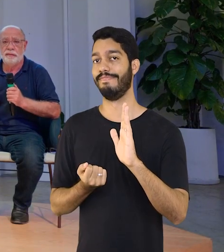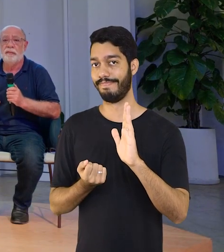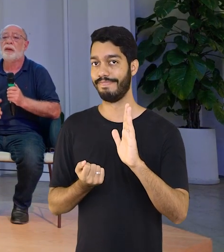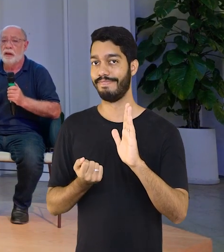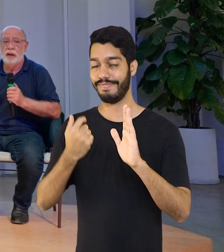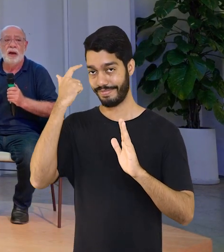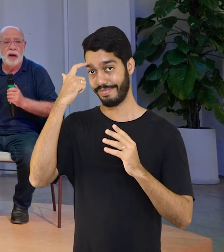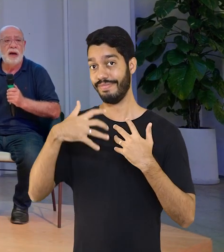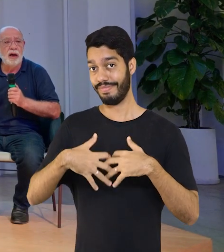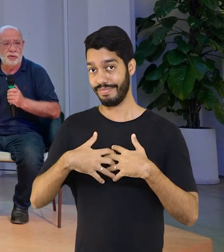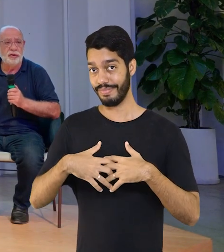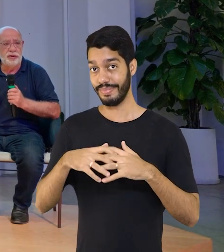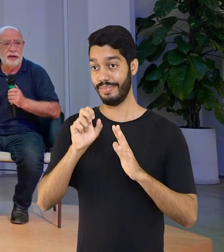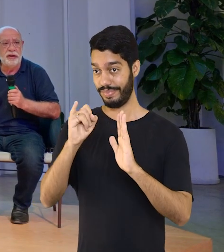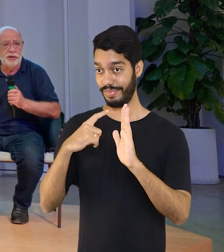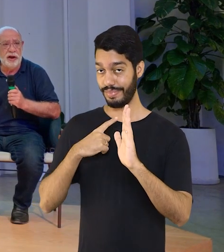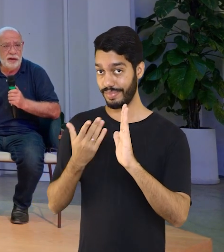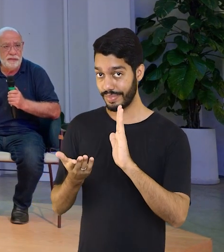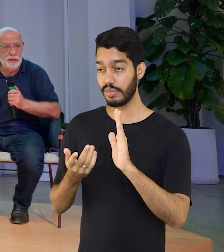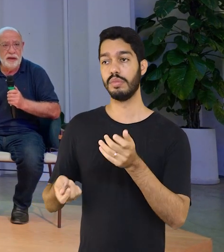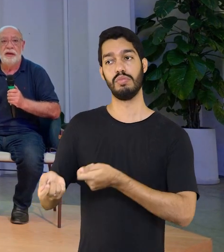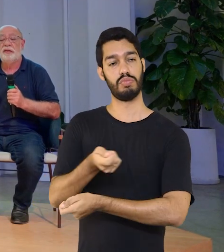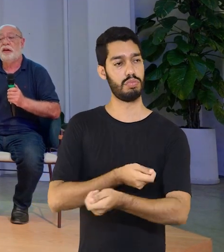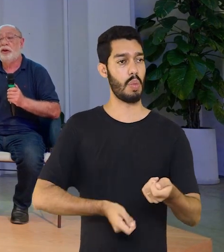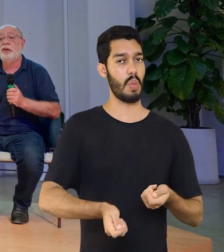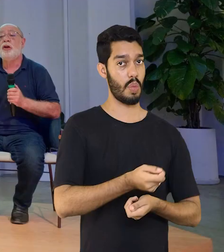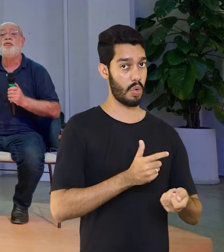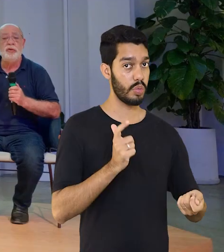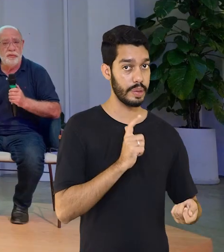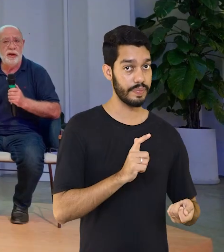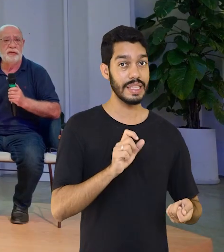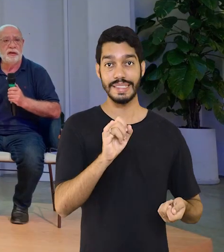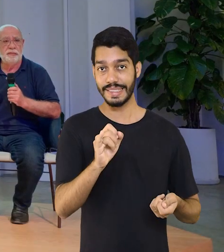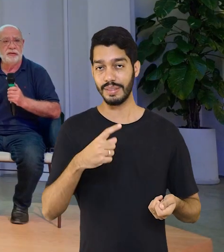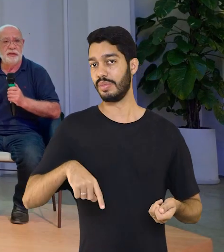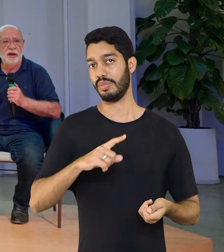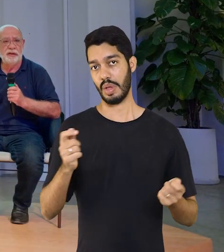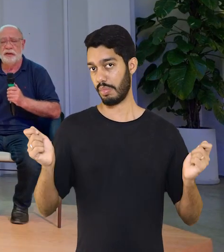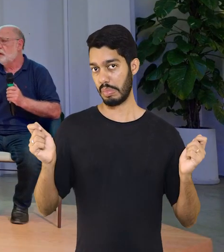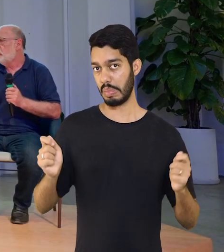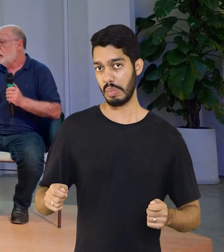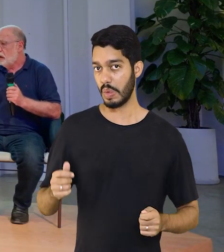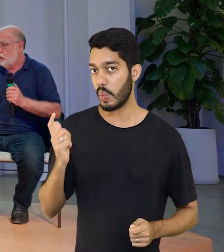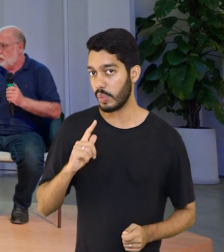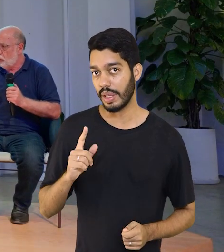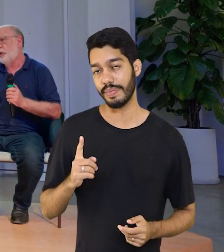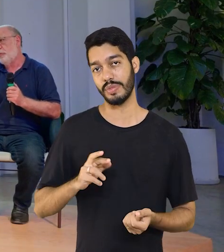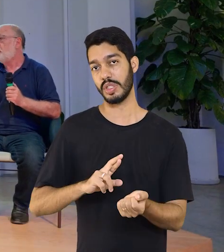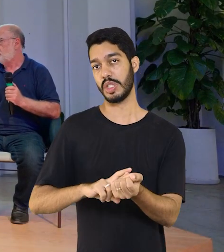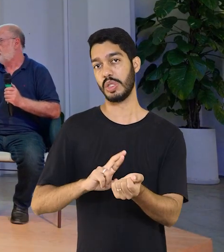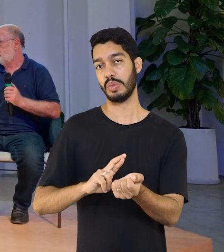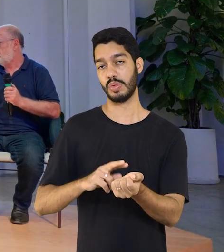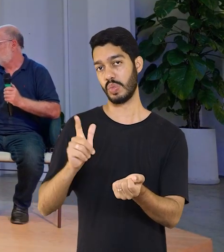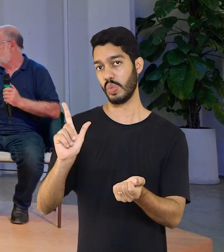planeta, as coisas tendem a girar. Se a gente não tiver essa capacidade, o